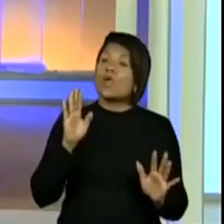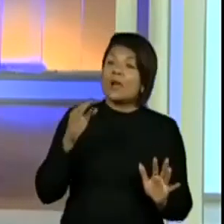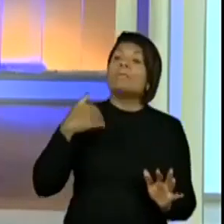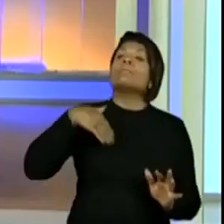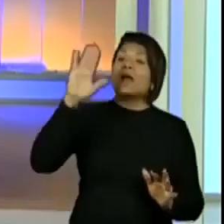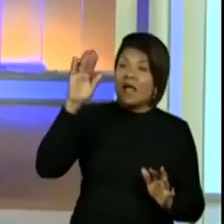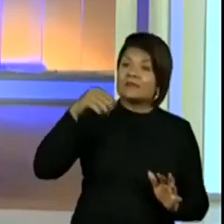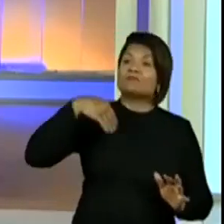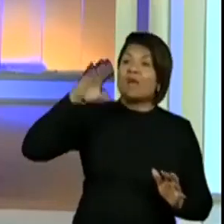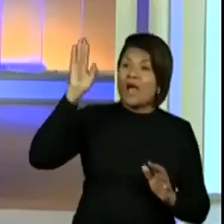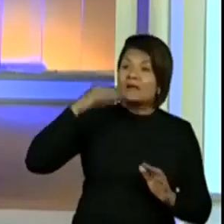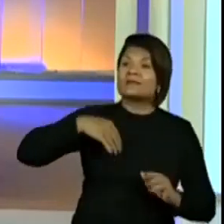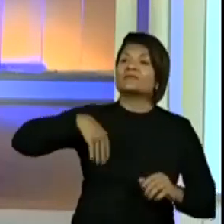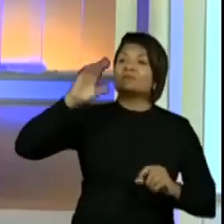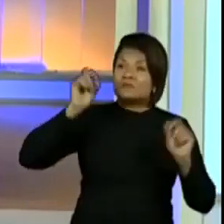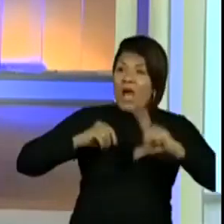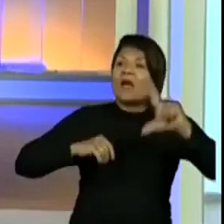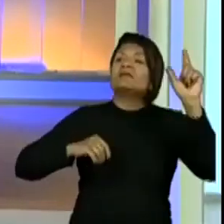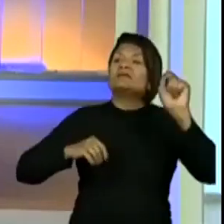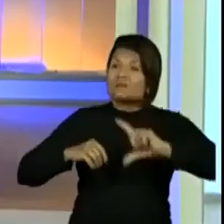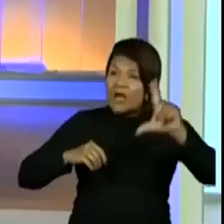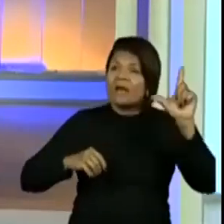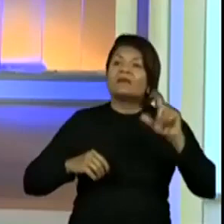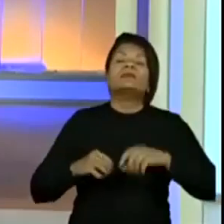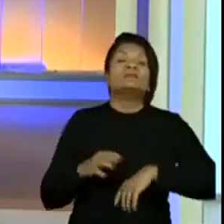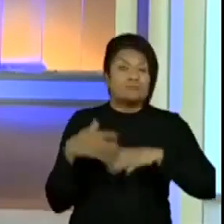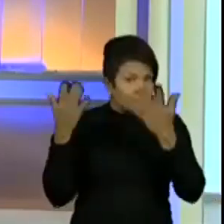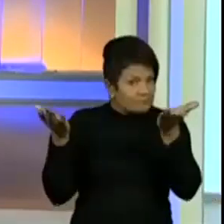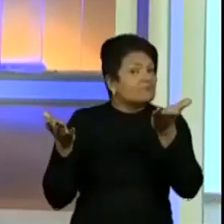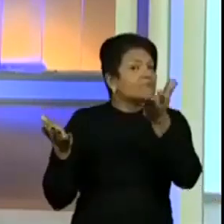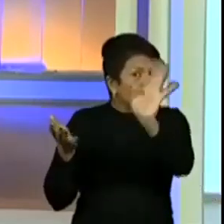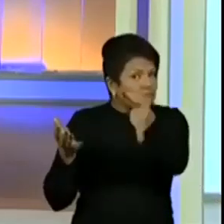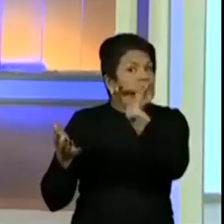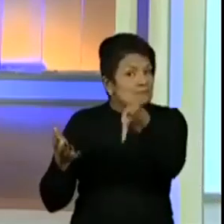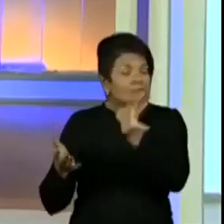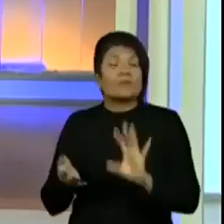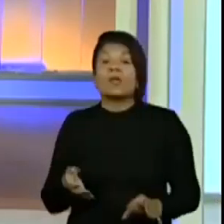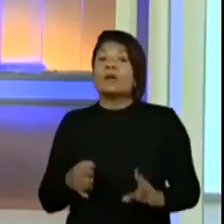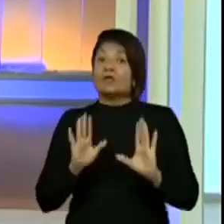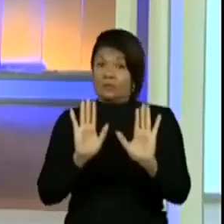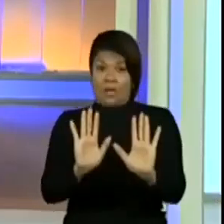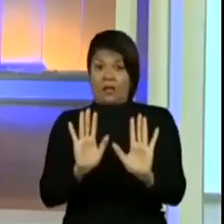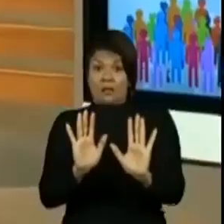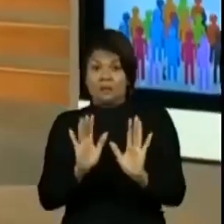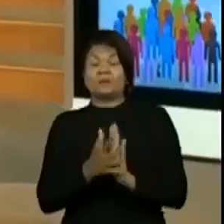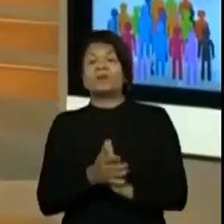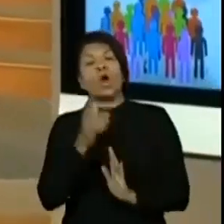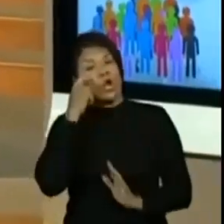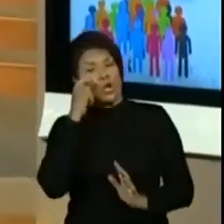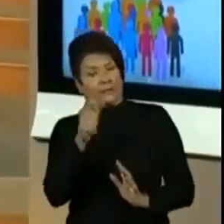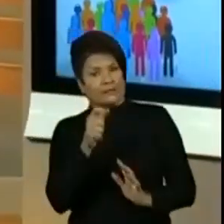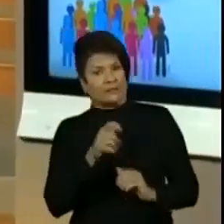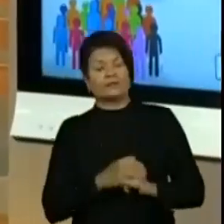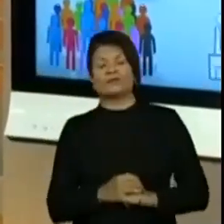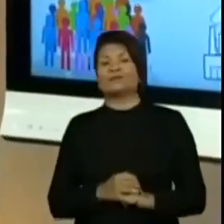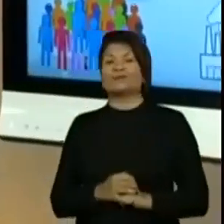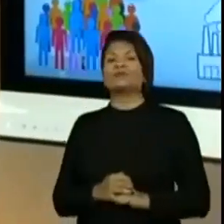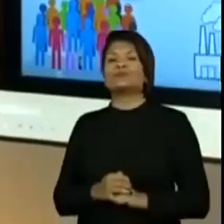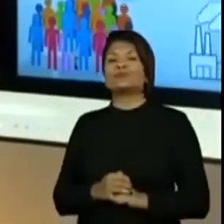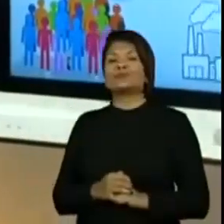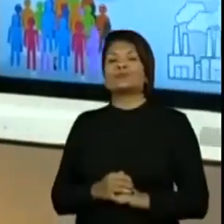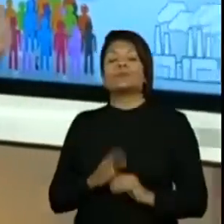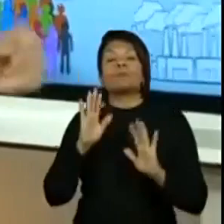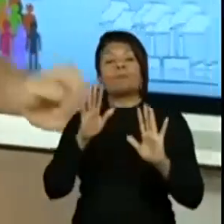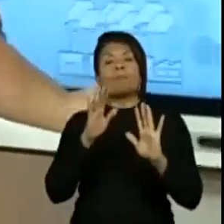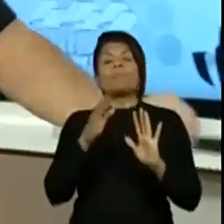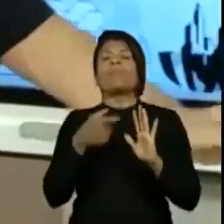produtos, mais, muito mais. É isso mesmo. Só que, olha que interessante.